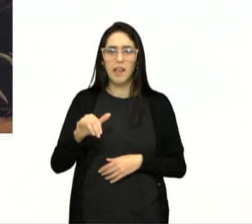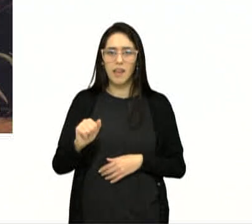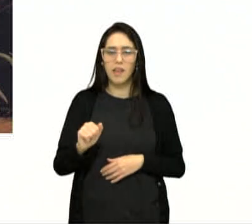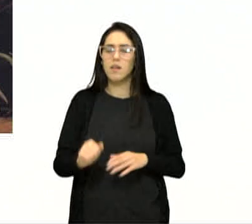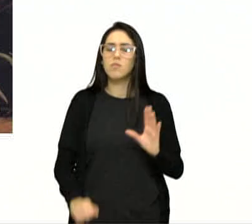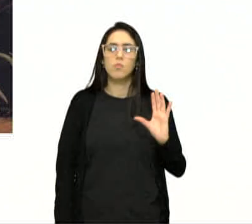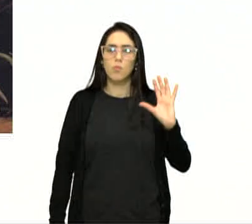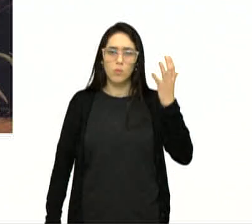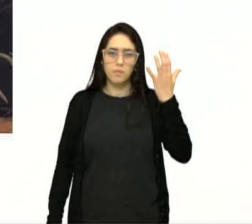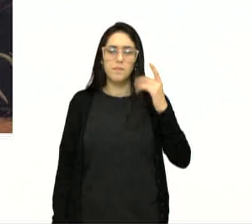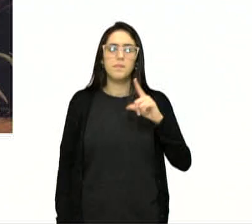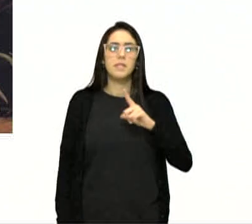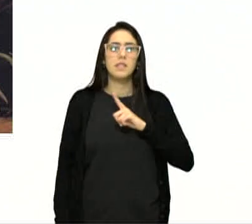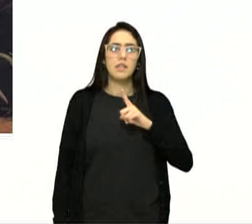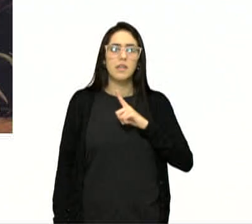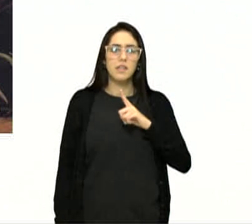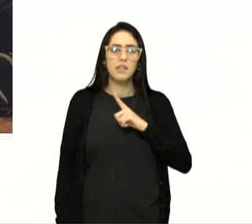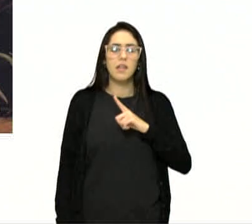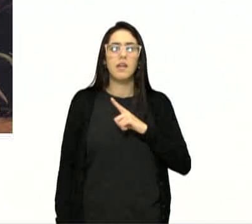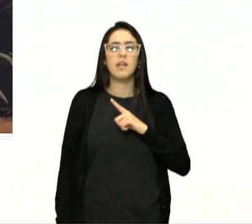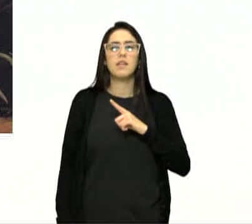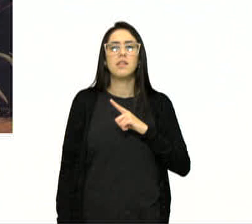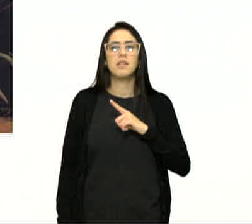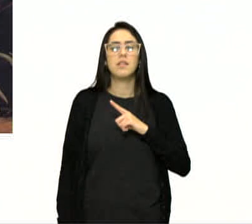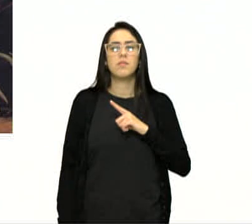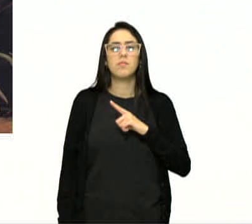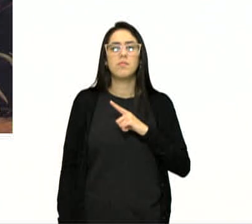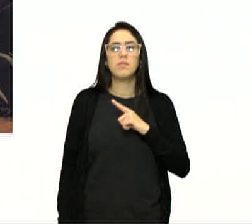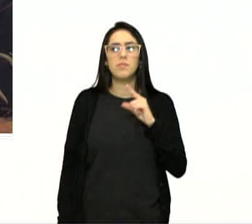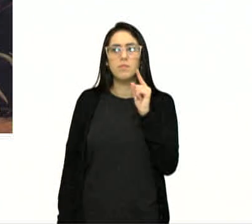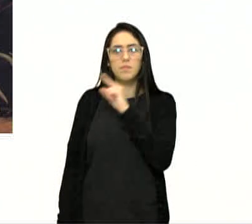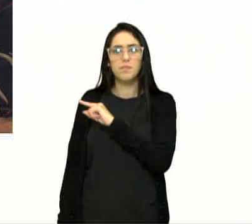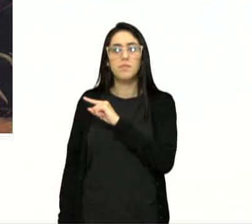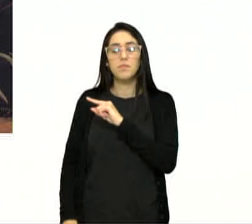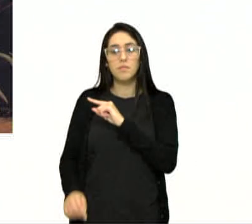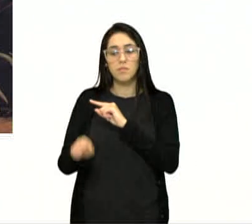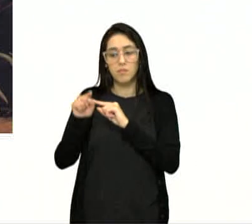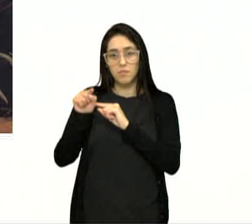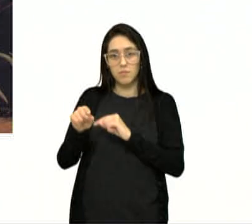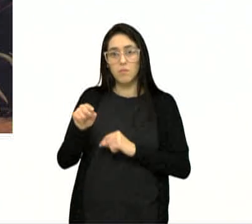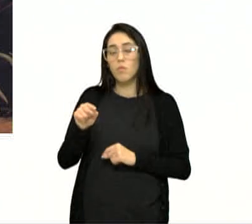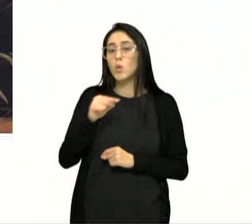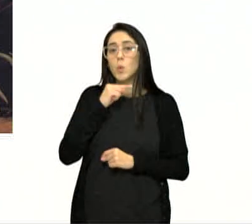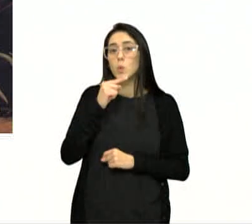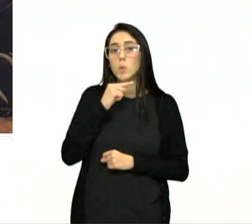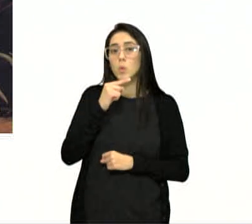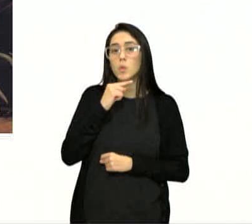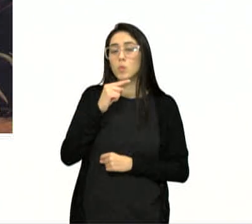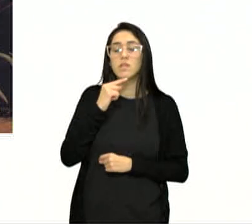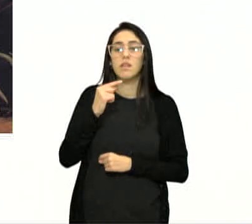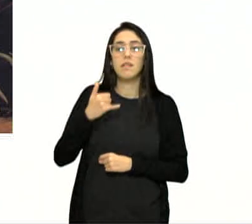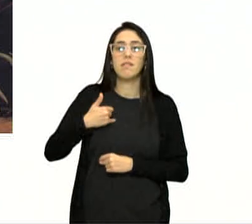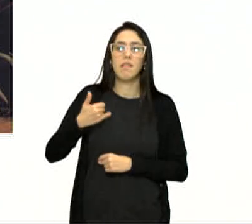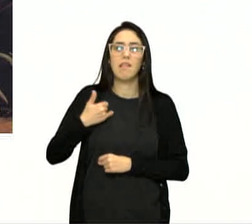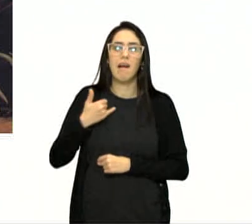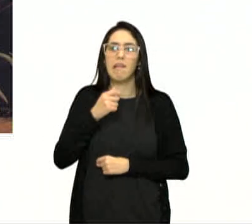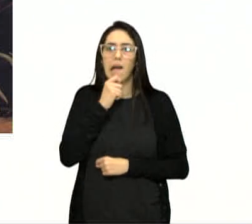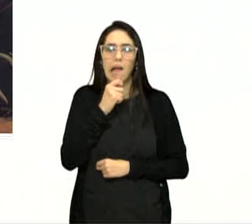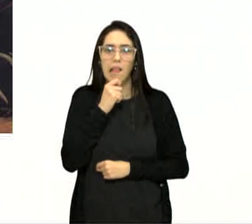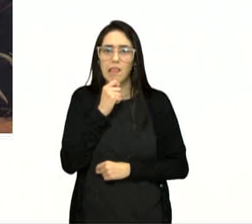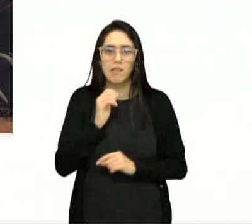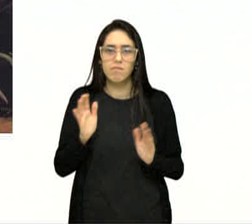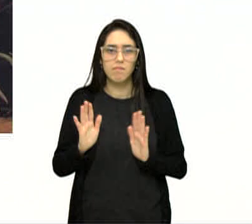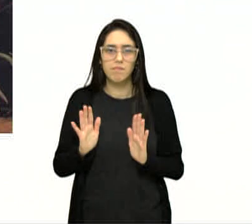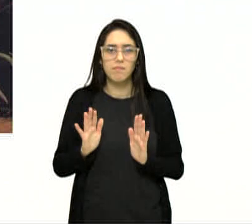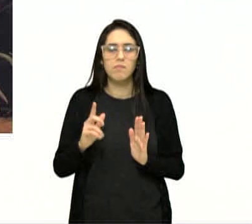assim. Nesse caso acontece uma partenogênese. Nesse assim, o indivíduo ainda não atingiu a idade madura, tá? Ele